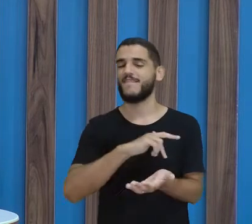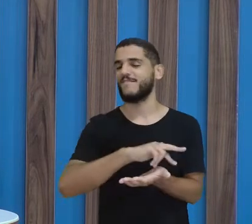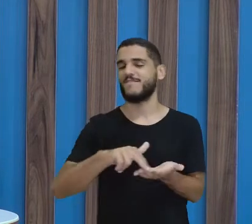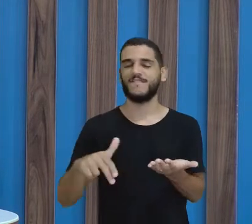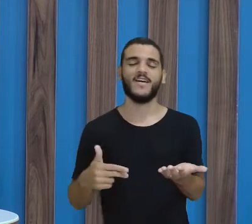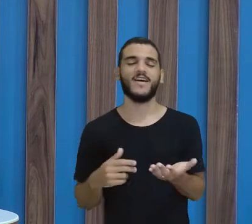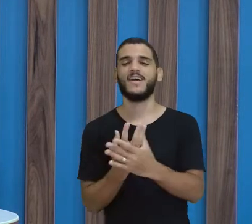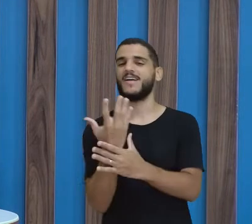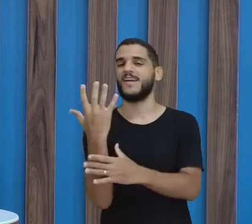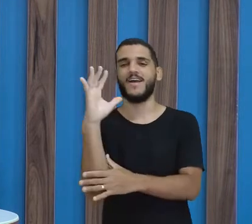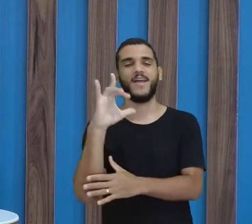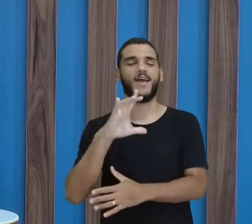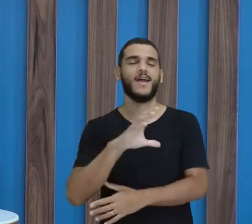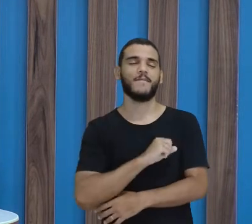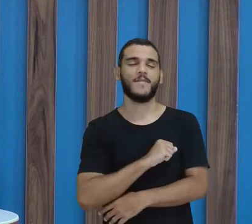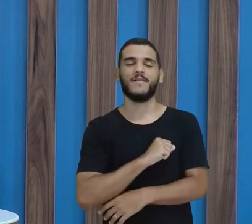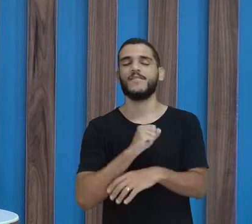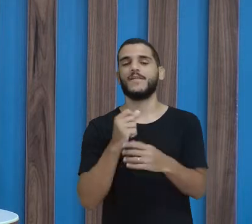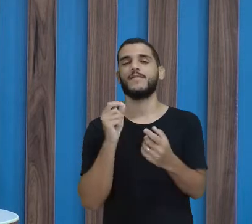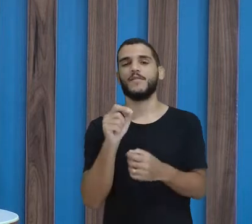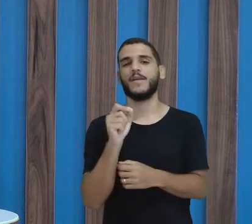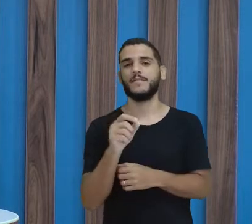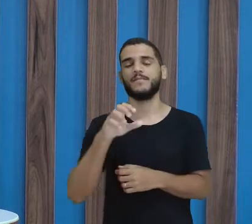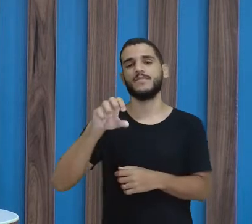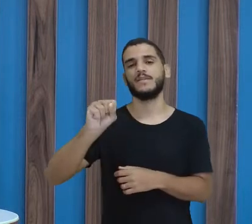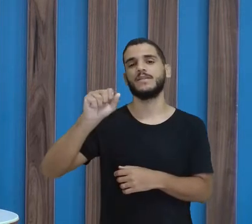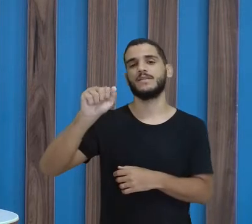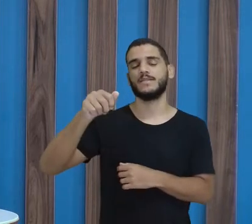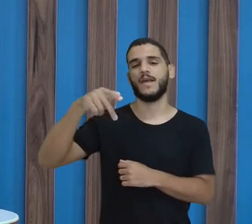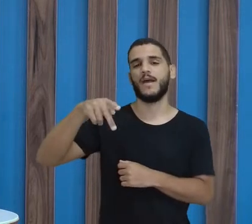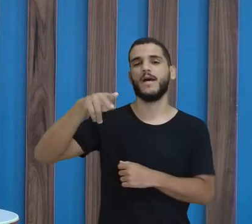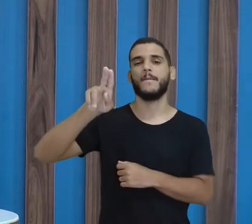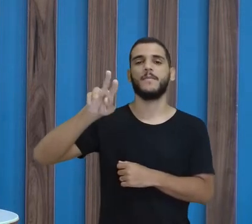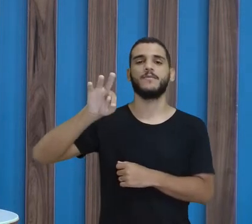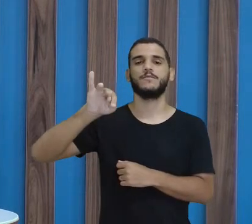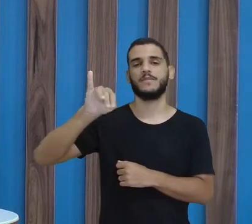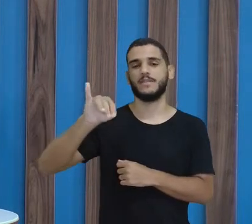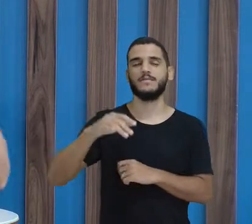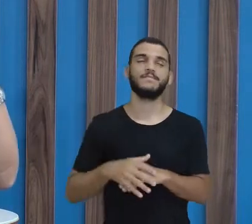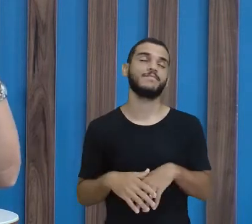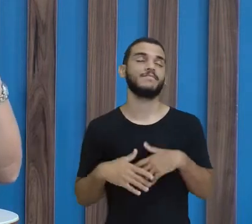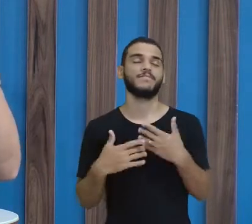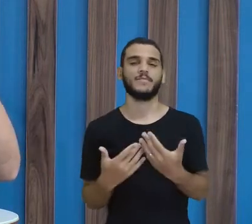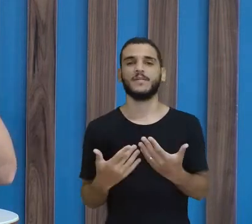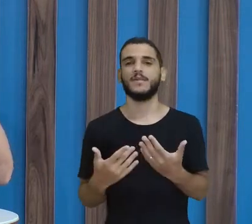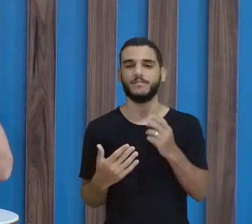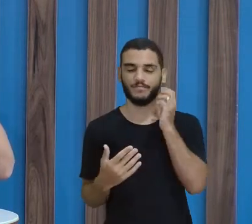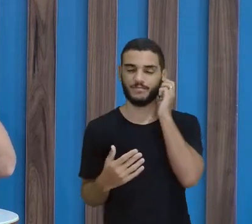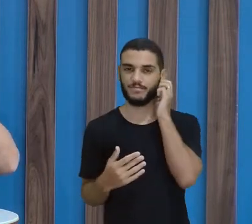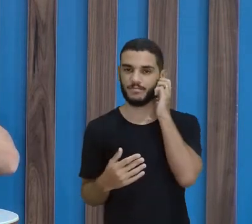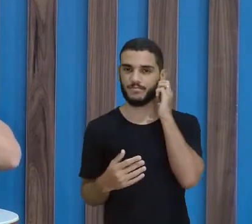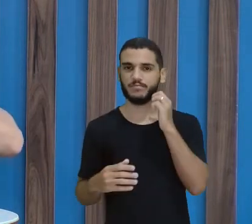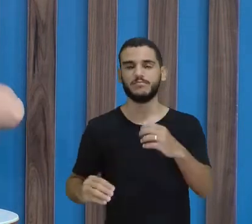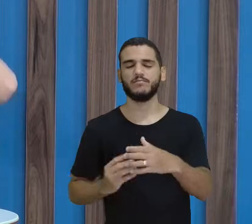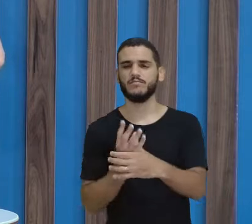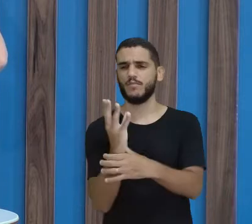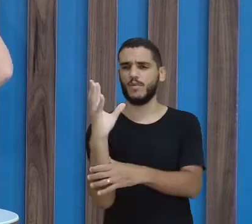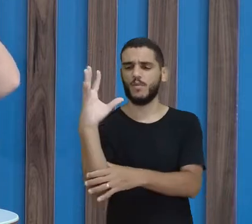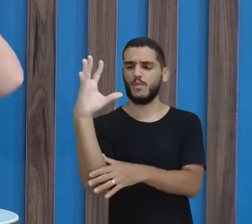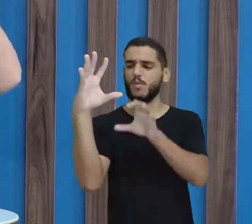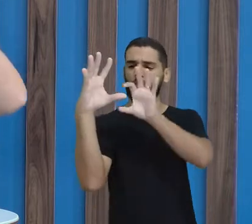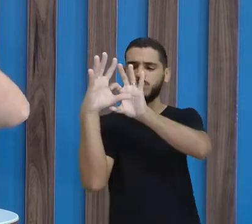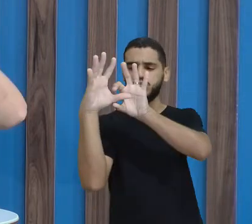frutíferas. Eu amava uma em especial, que era o saputizeiro, porque eu amo saputi. E os troncos eram grossos, sabe? Sim. Aí eu